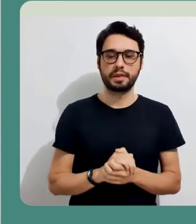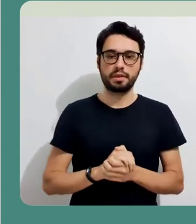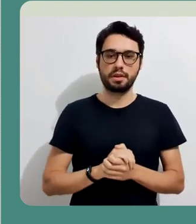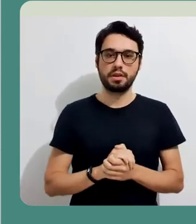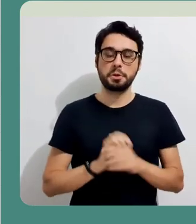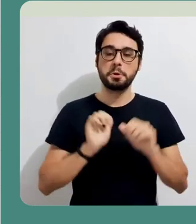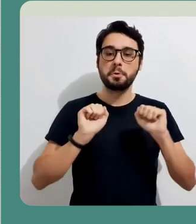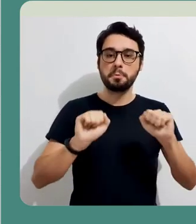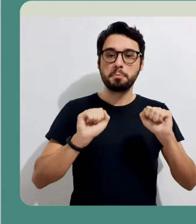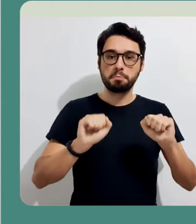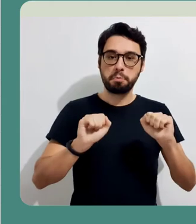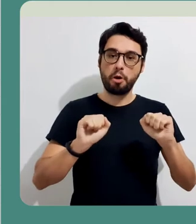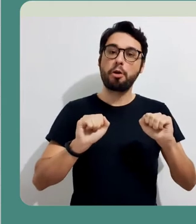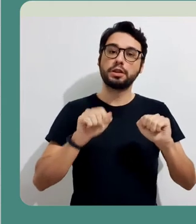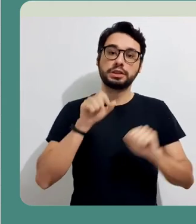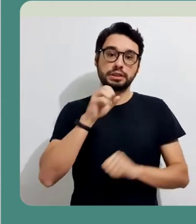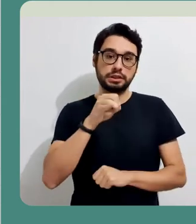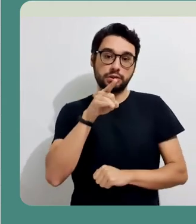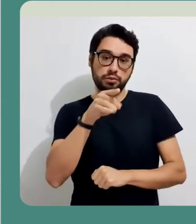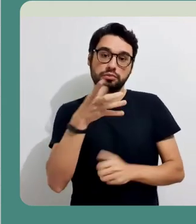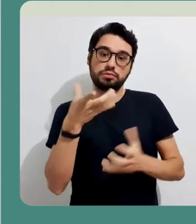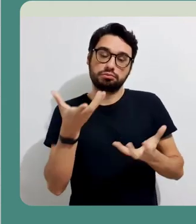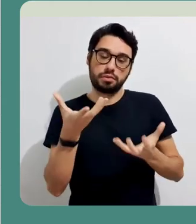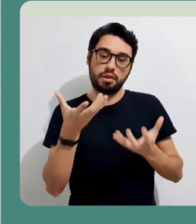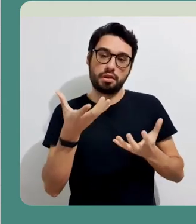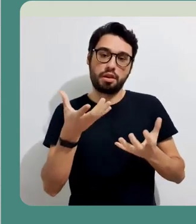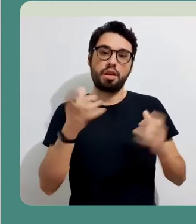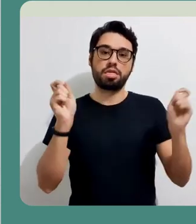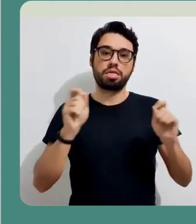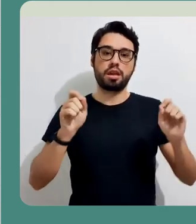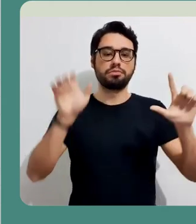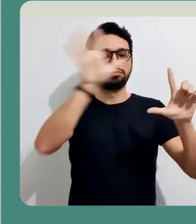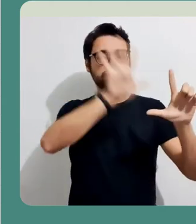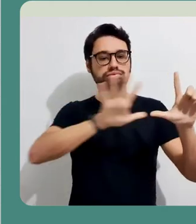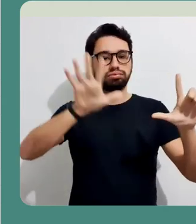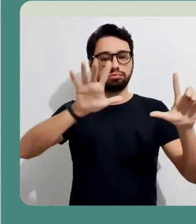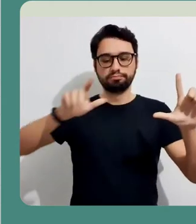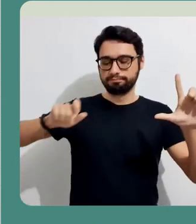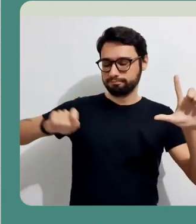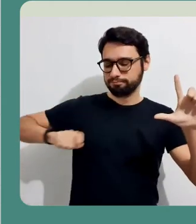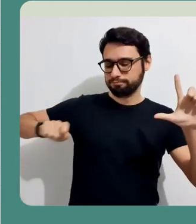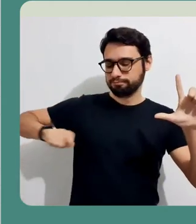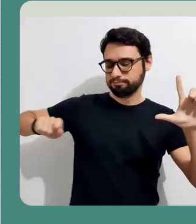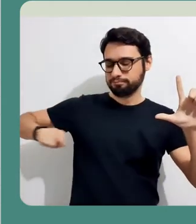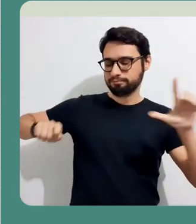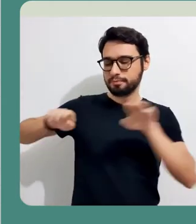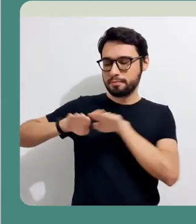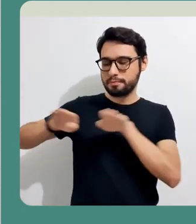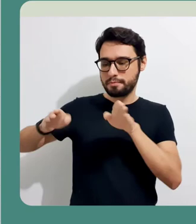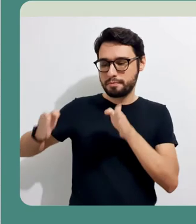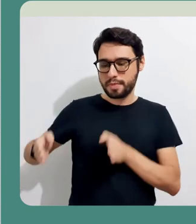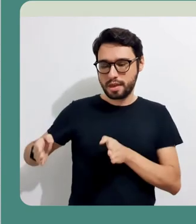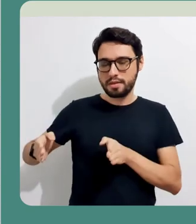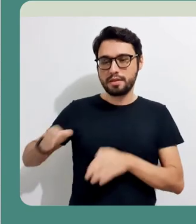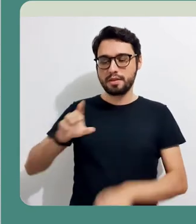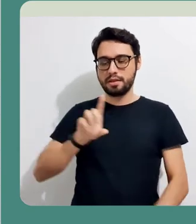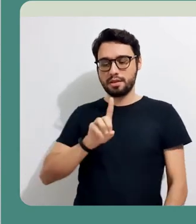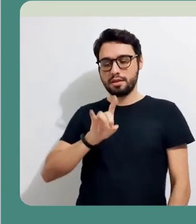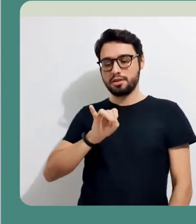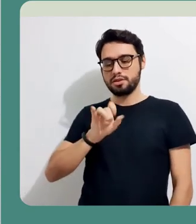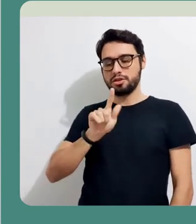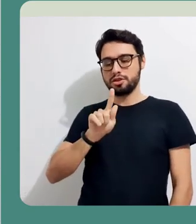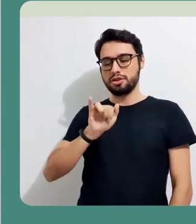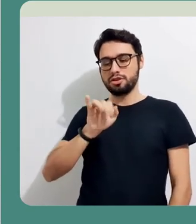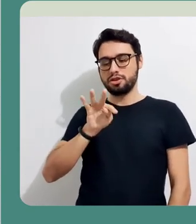mais fina e assim poder então aí eu posso utilizar uma mesa digitalizadora junto com esse